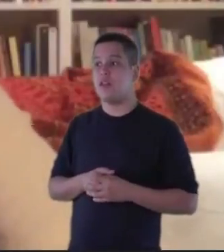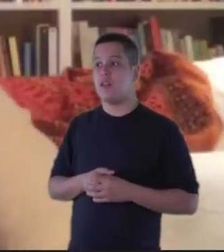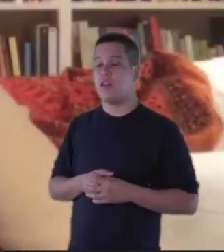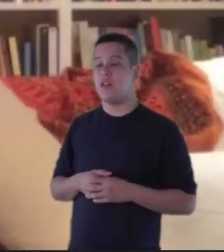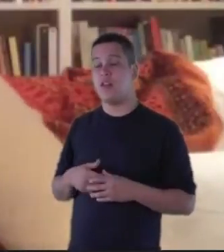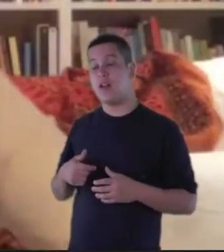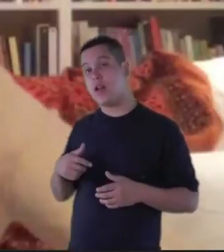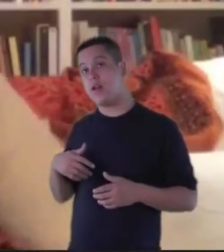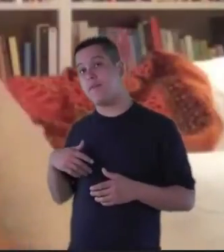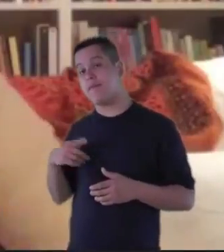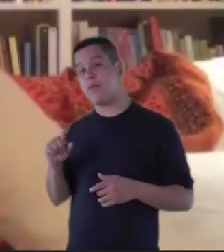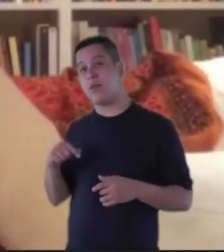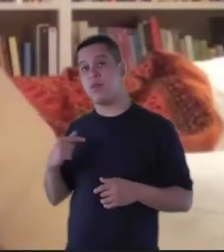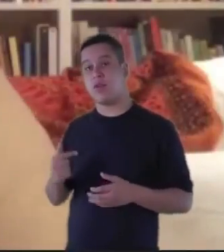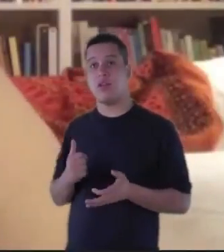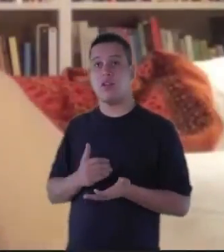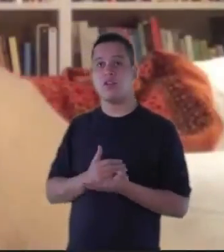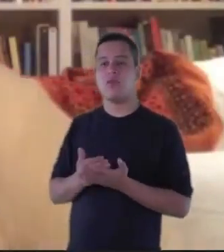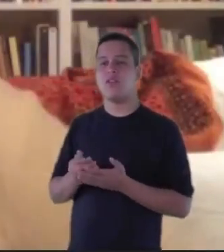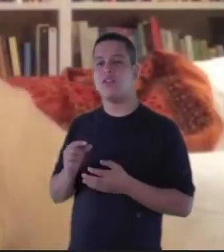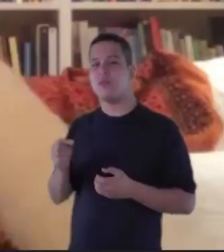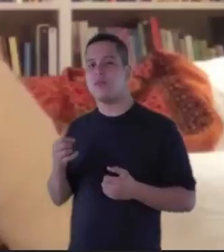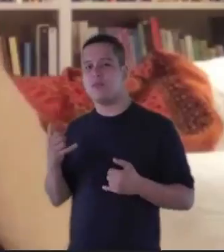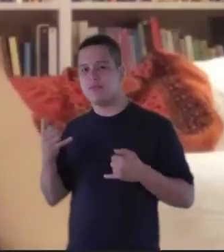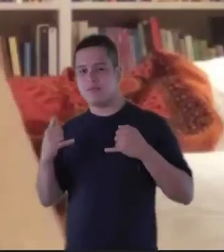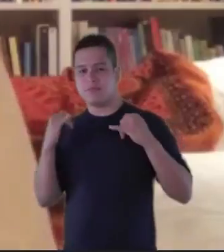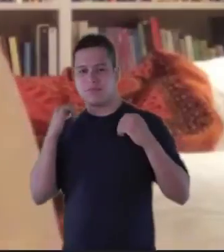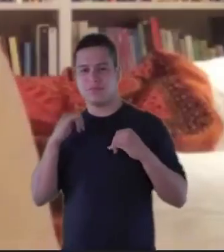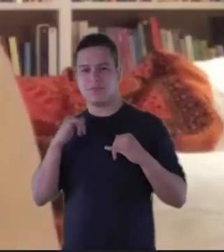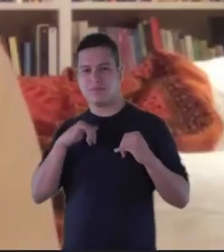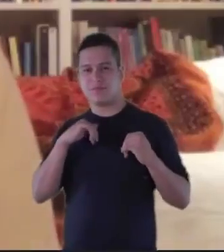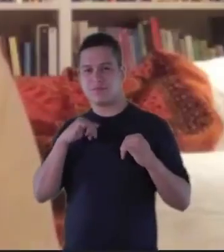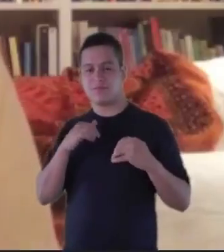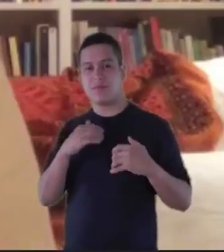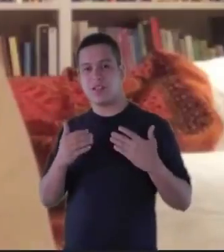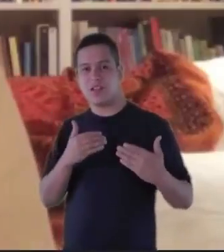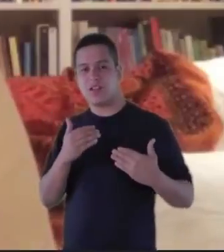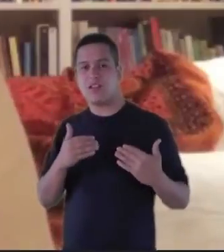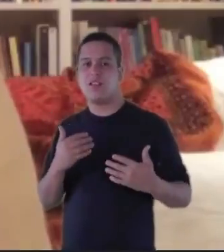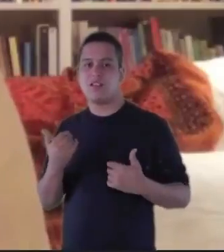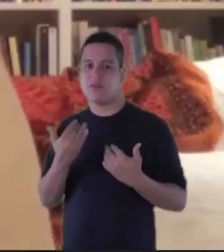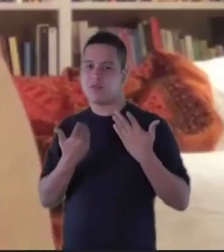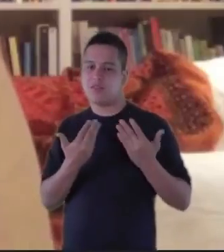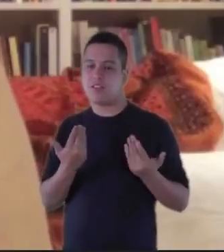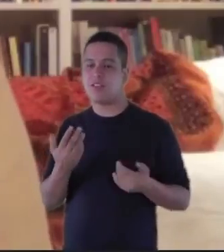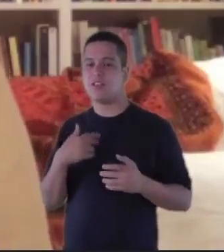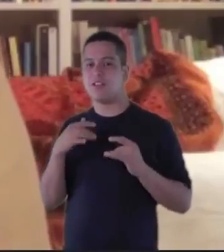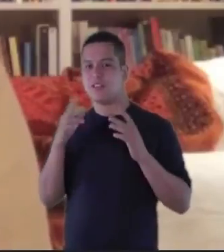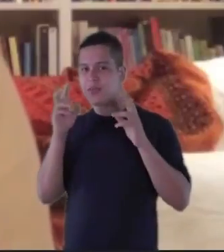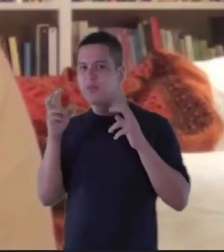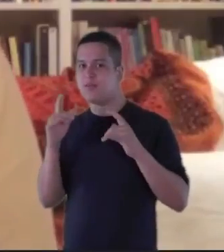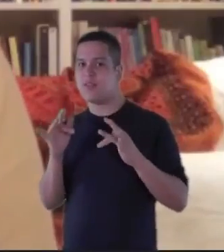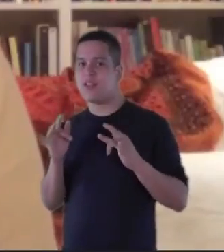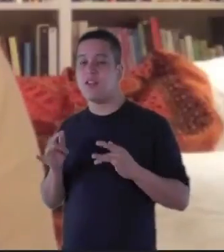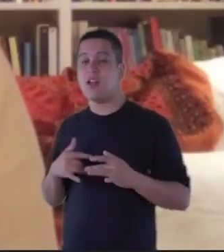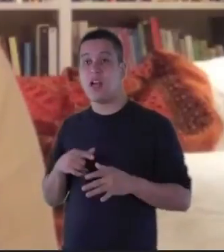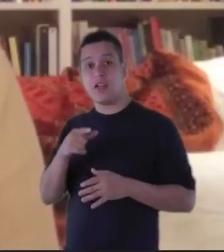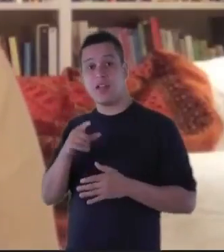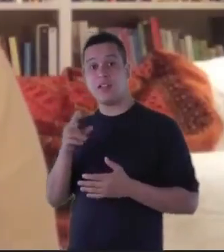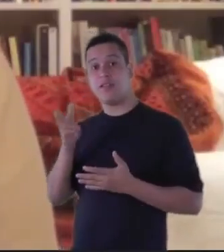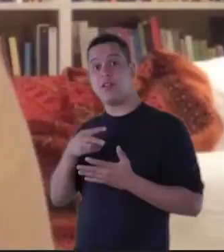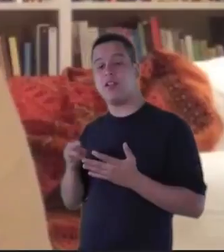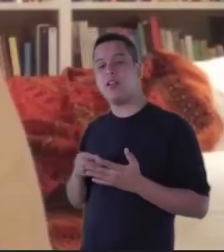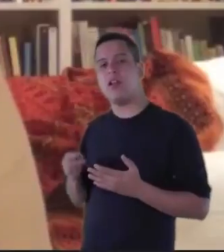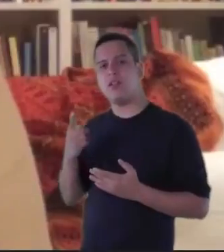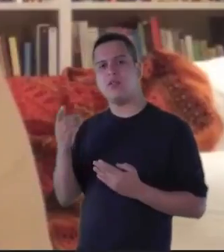E logo que a gente começou a paquerar, a gente foi à praia um dia aqui no Rio e ele estava com um livro chamado Jardim do Éden. Eu